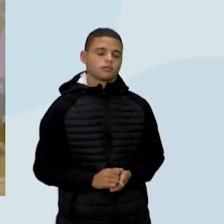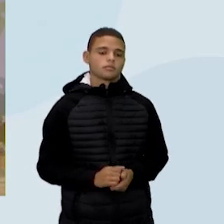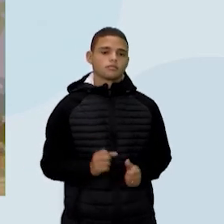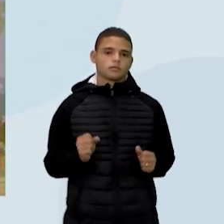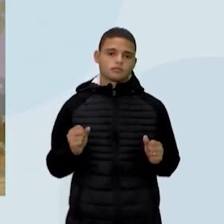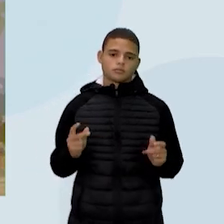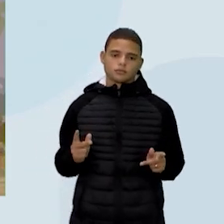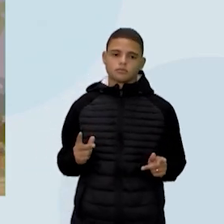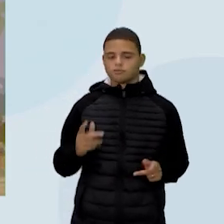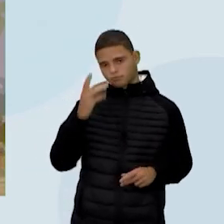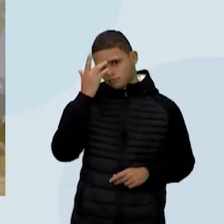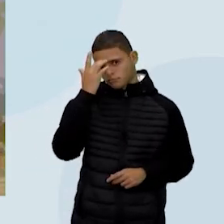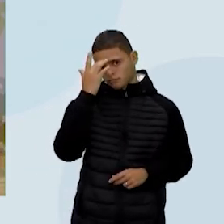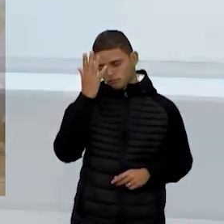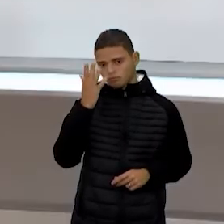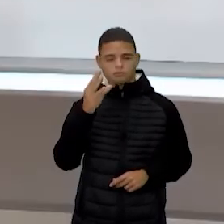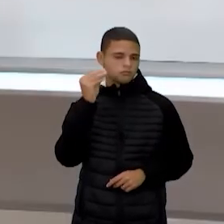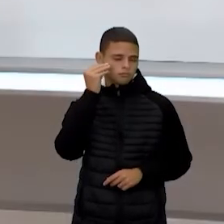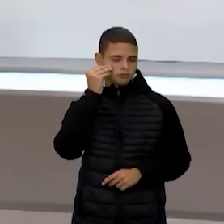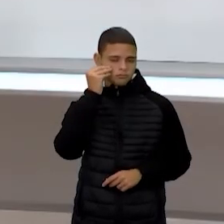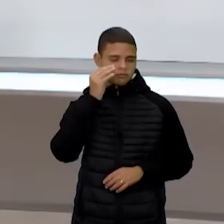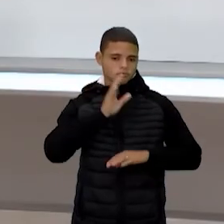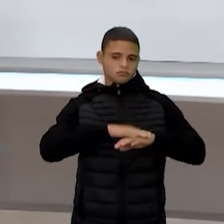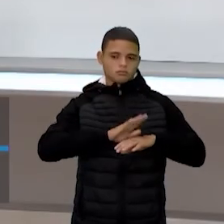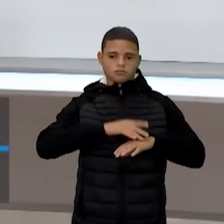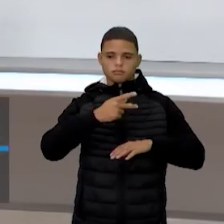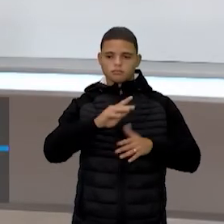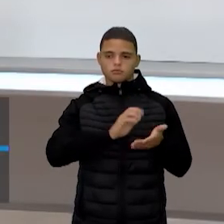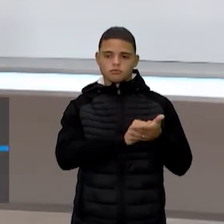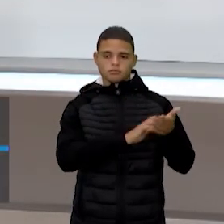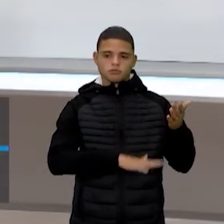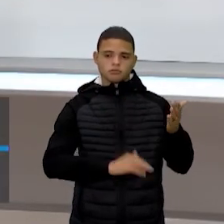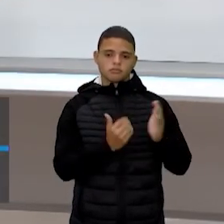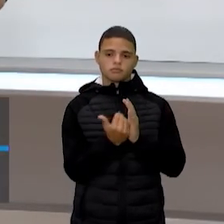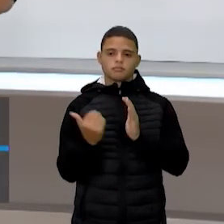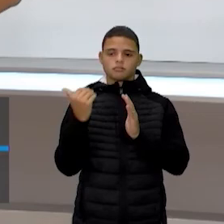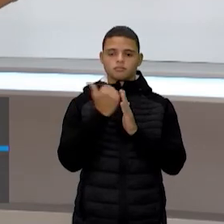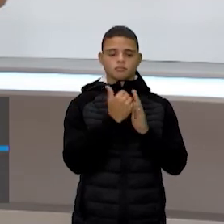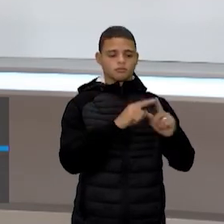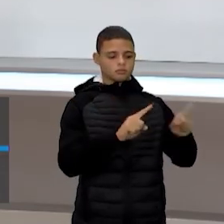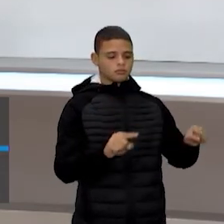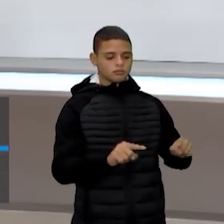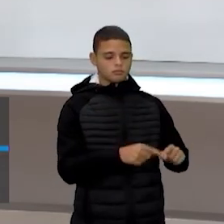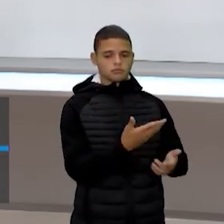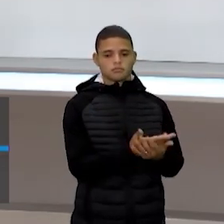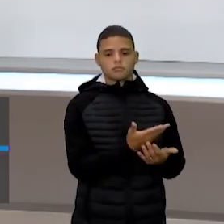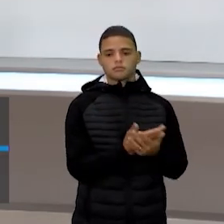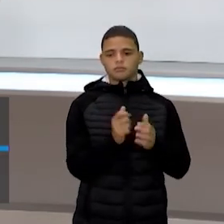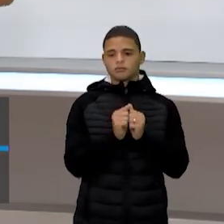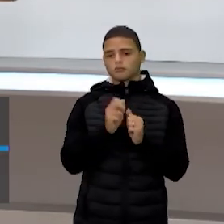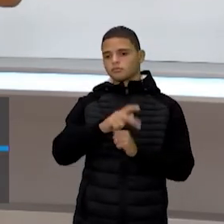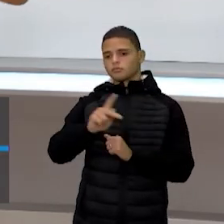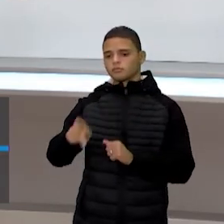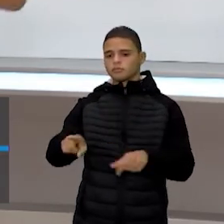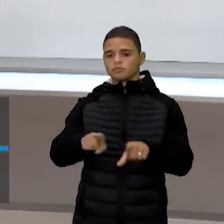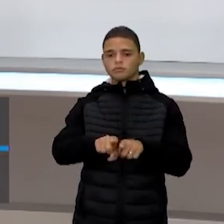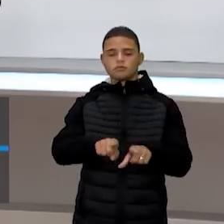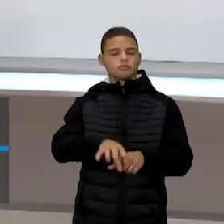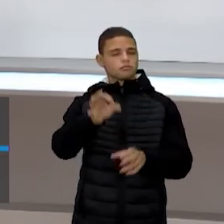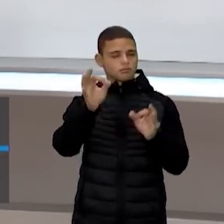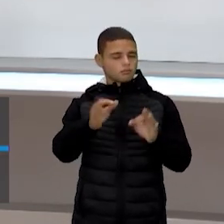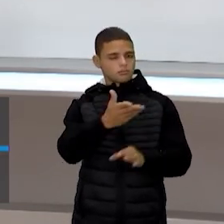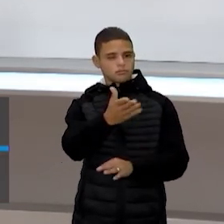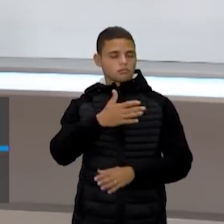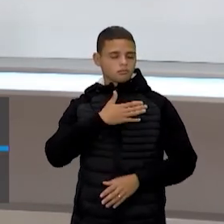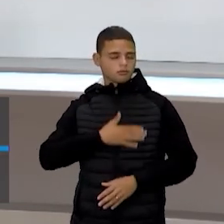Muito bem, muito fácil. Experimenta aí fazer mais atividades com seus colegas aí em salas de aula, com seu professor também. Tenho certeza que vocês